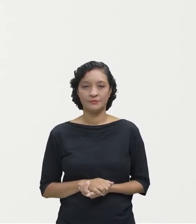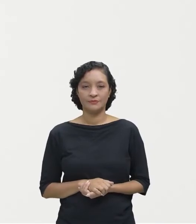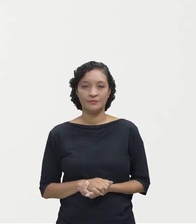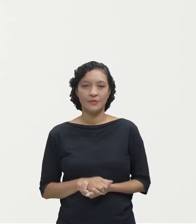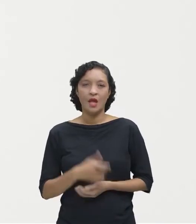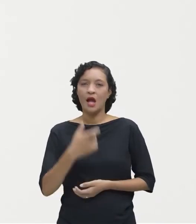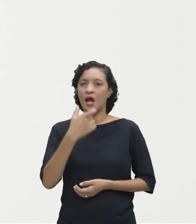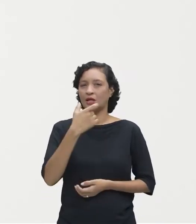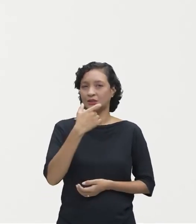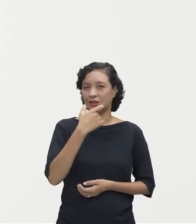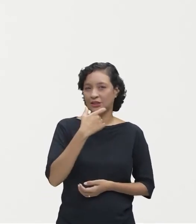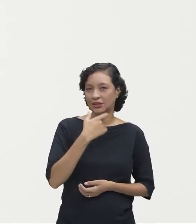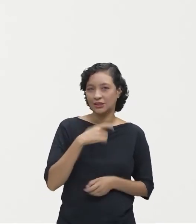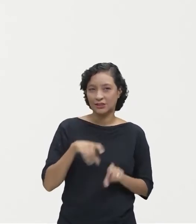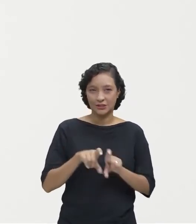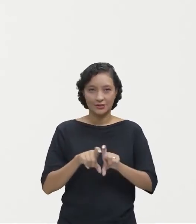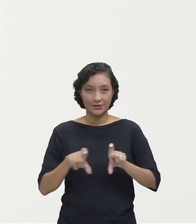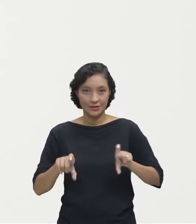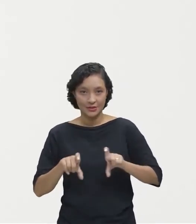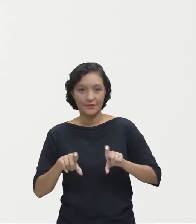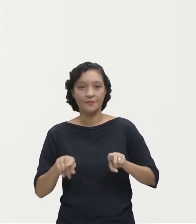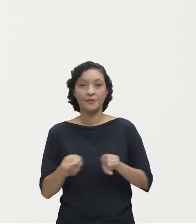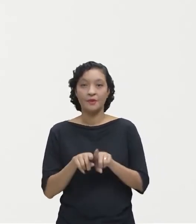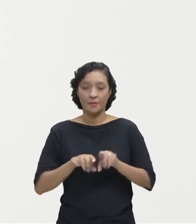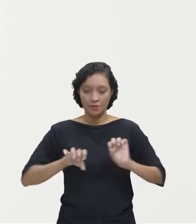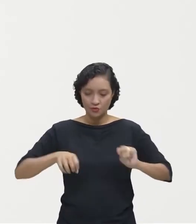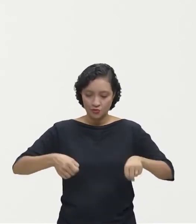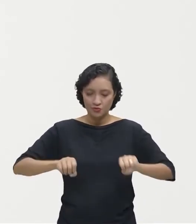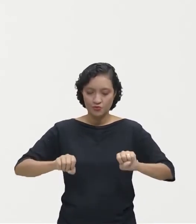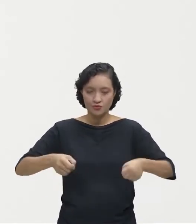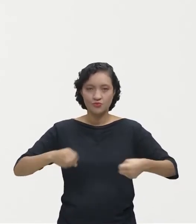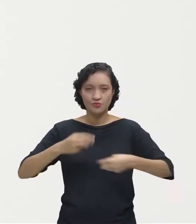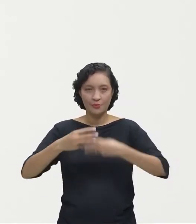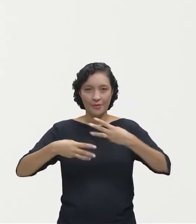pacote de bolacha, o rolo de macarrão.